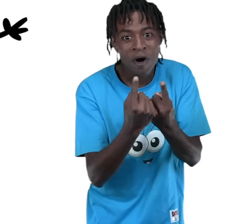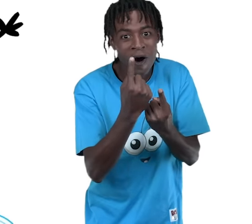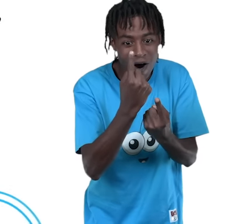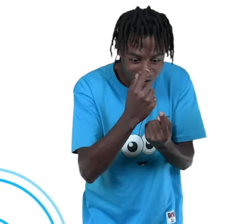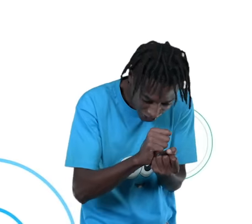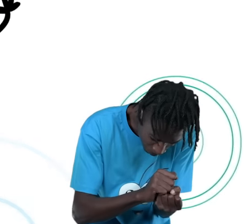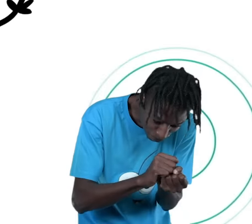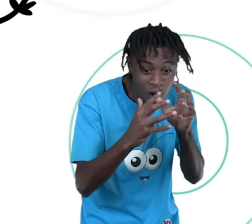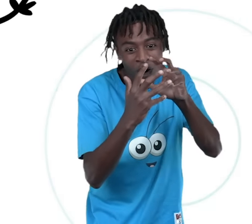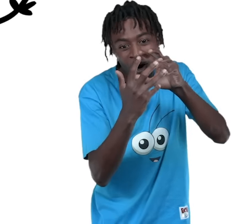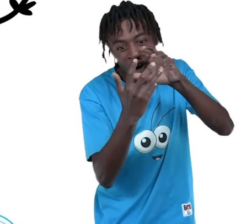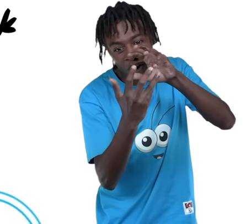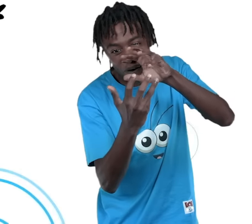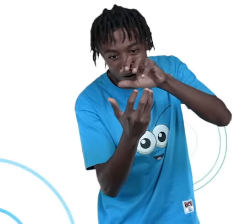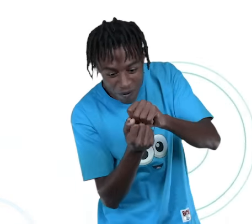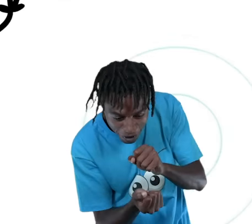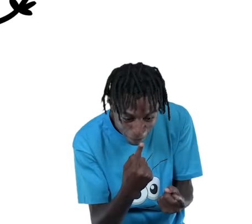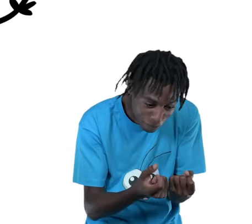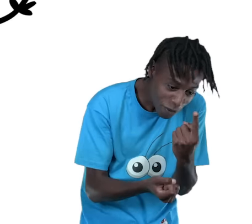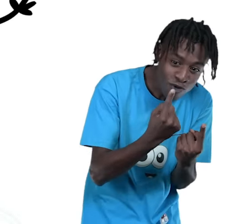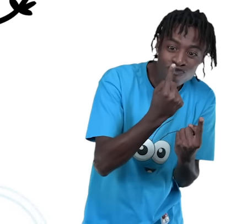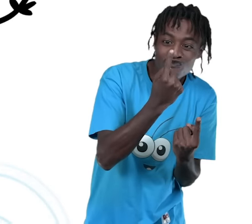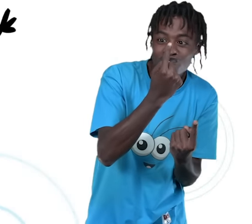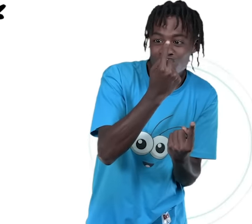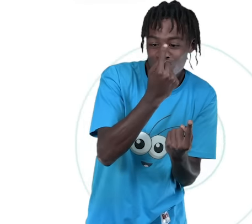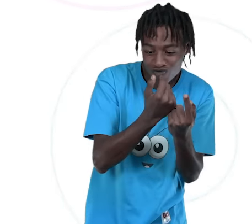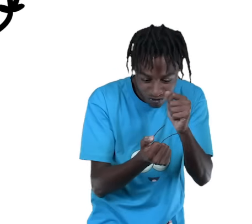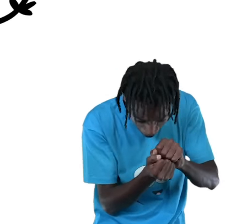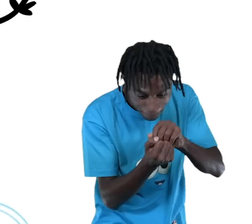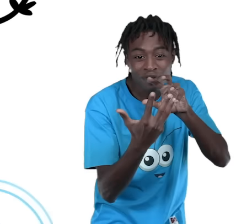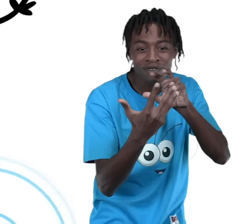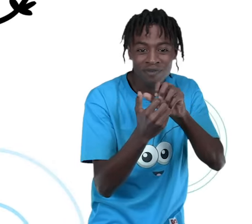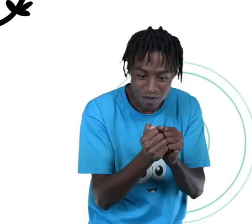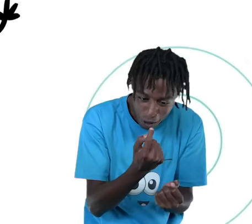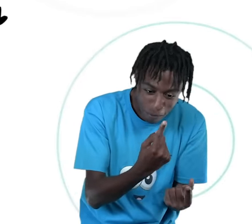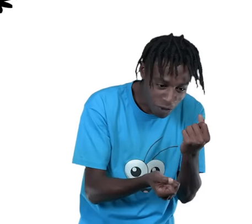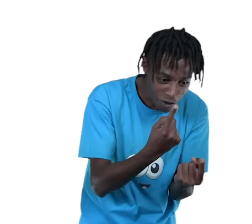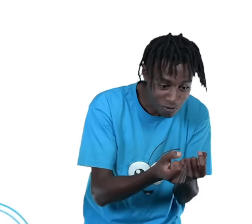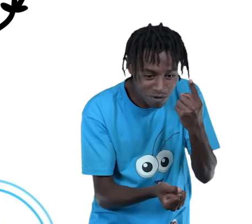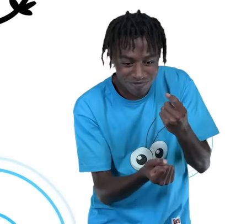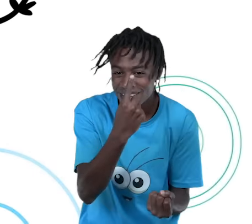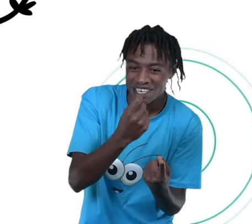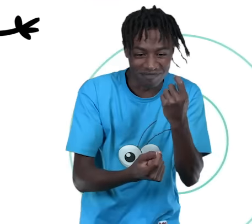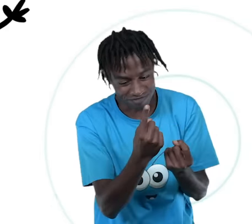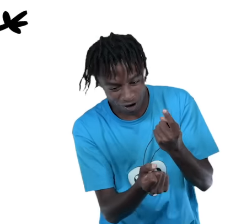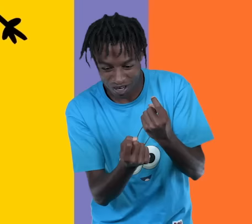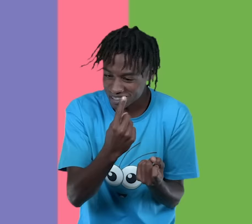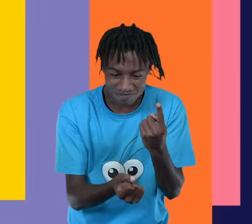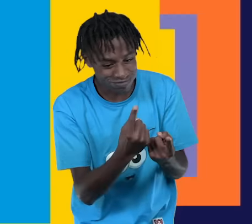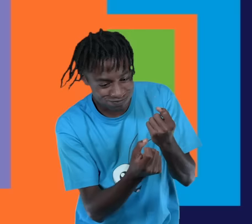pula, pipoquinha. Pula, pula, pra crescer e estourar. Pula,